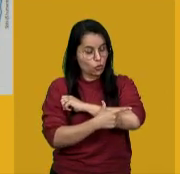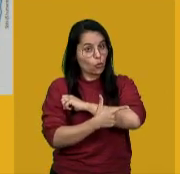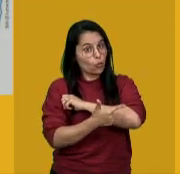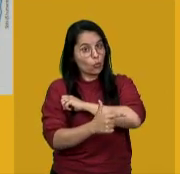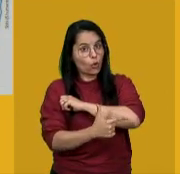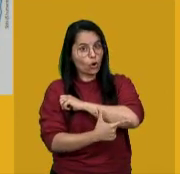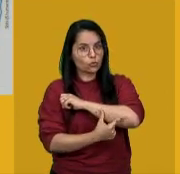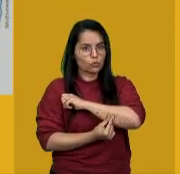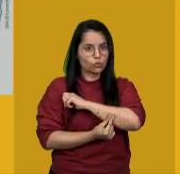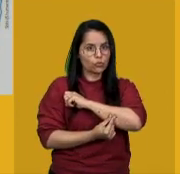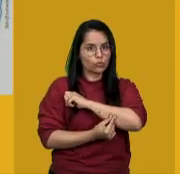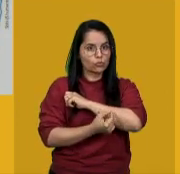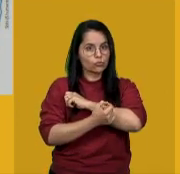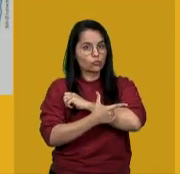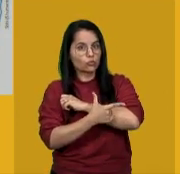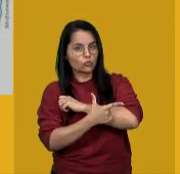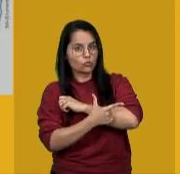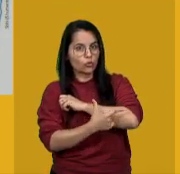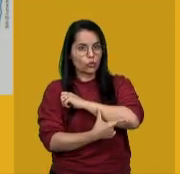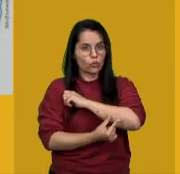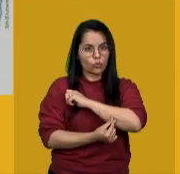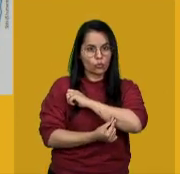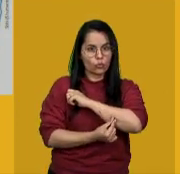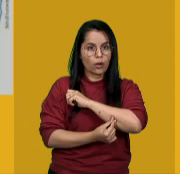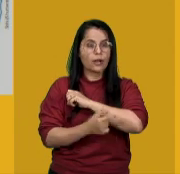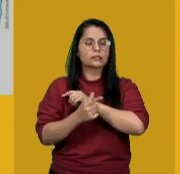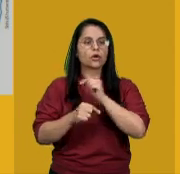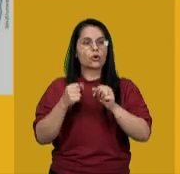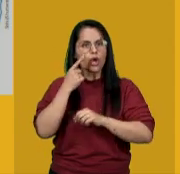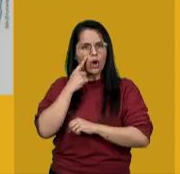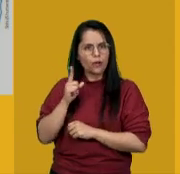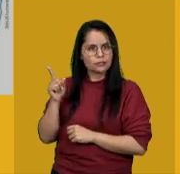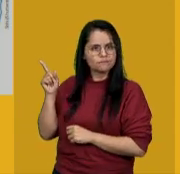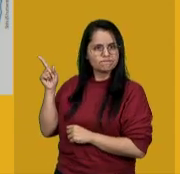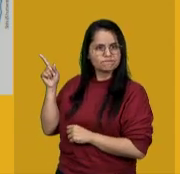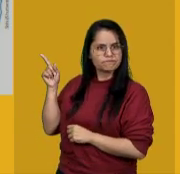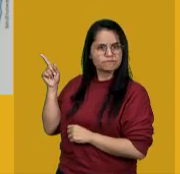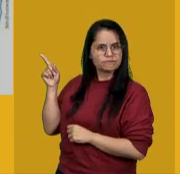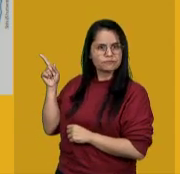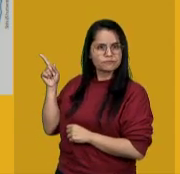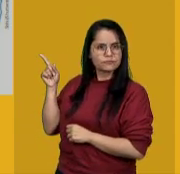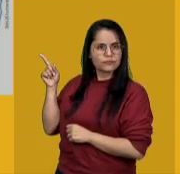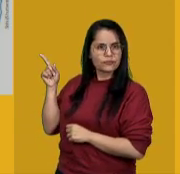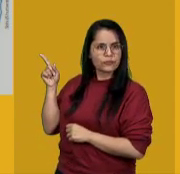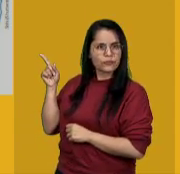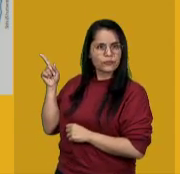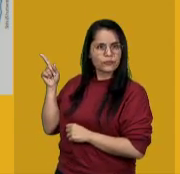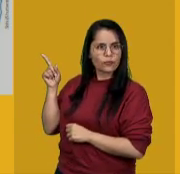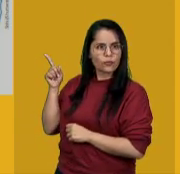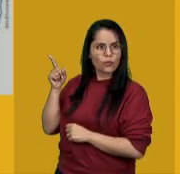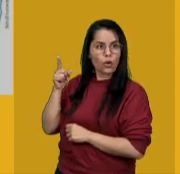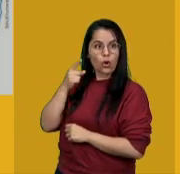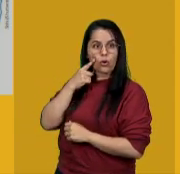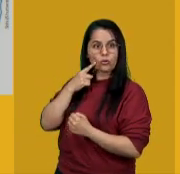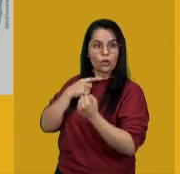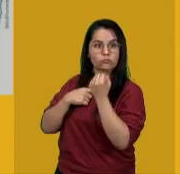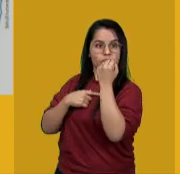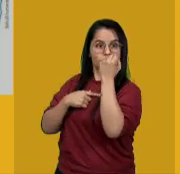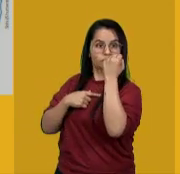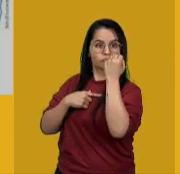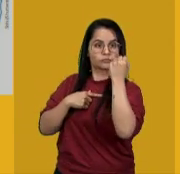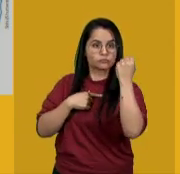relaxa e vice-versa. Então, aqui nós estamos observando dois músculos aqui do braço, o